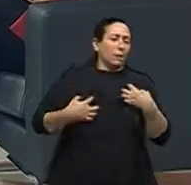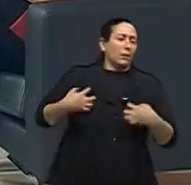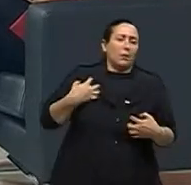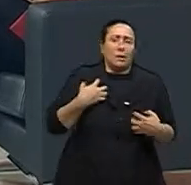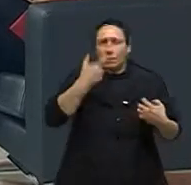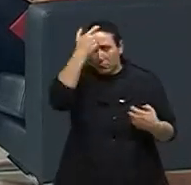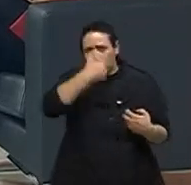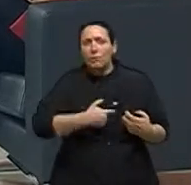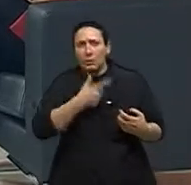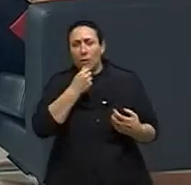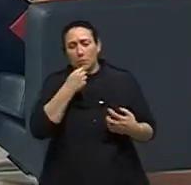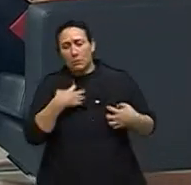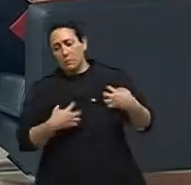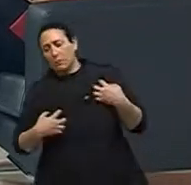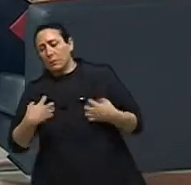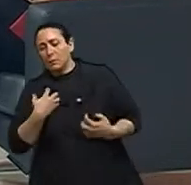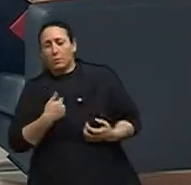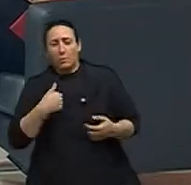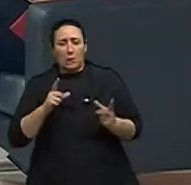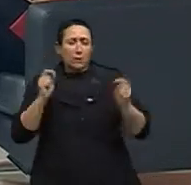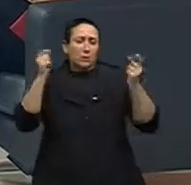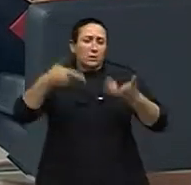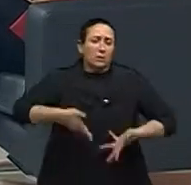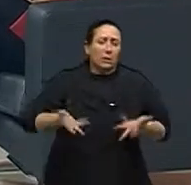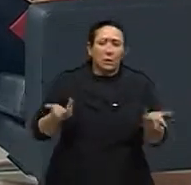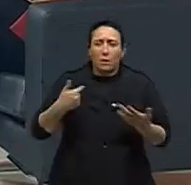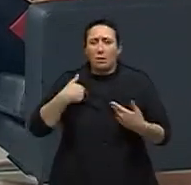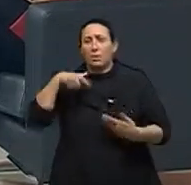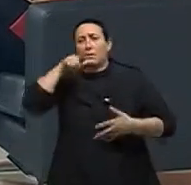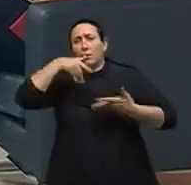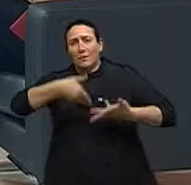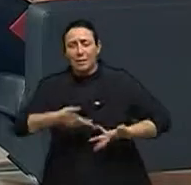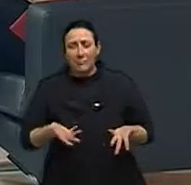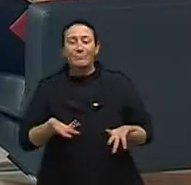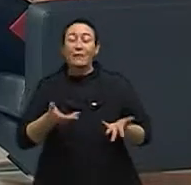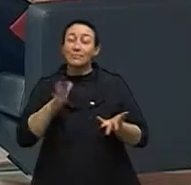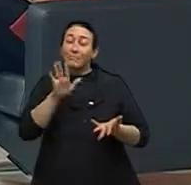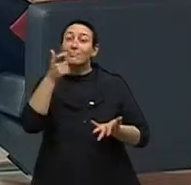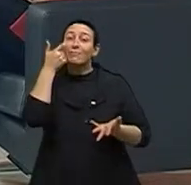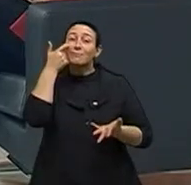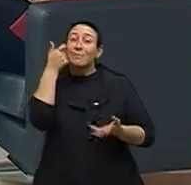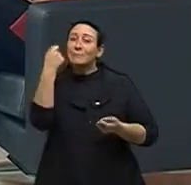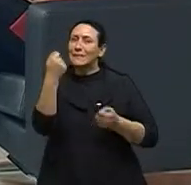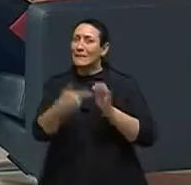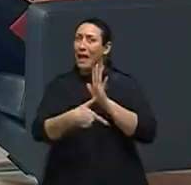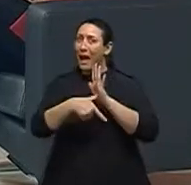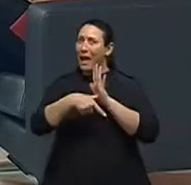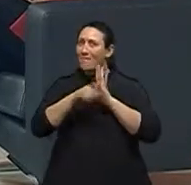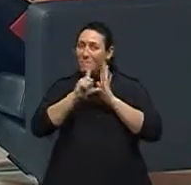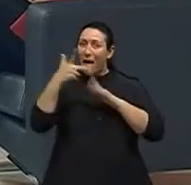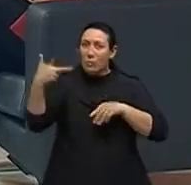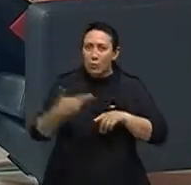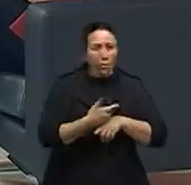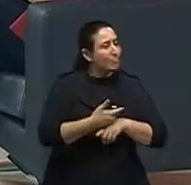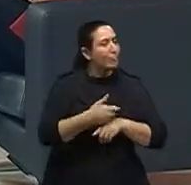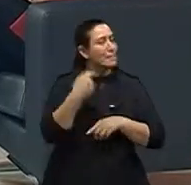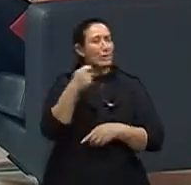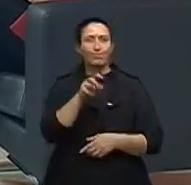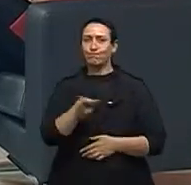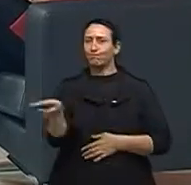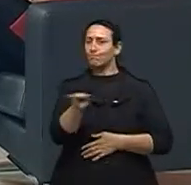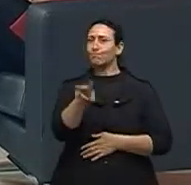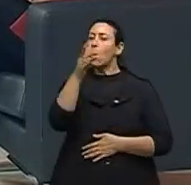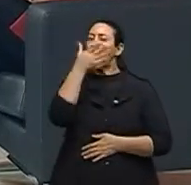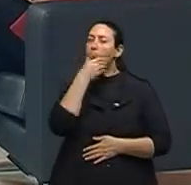certeza tem que se ver como era a situação do casal previamente ao procedimento tá e as